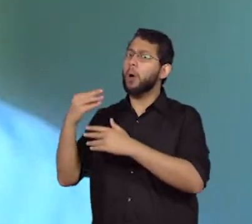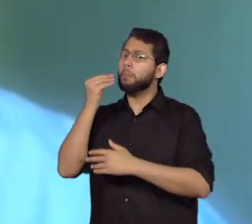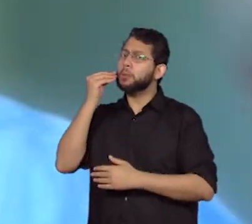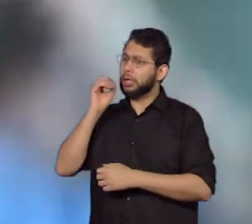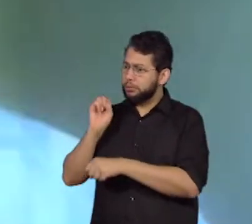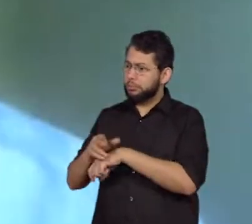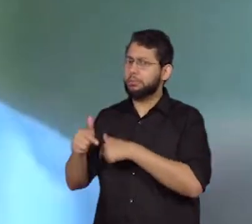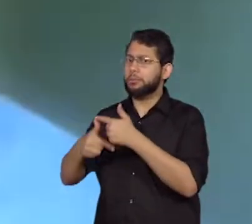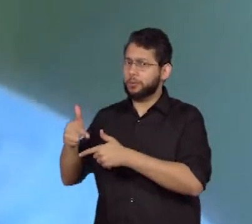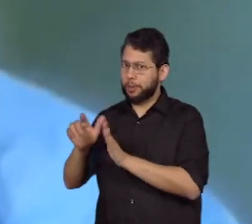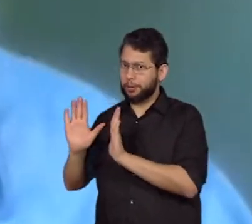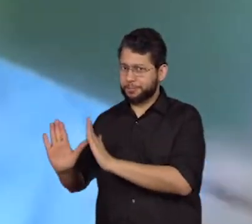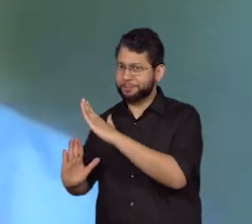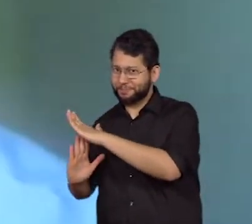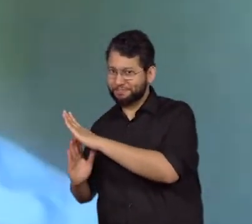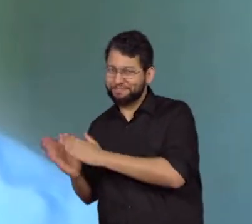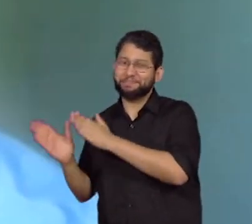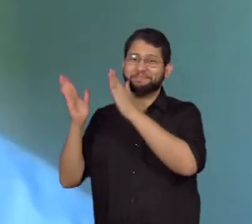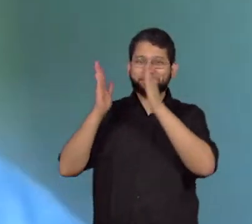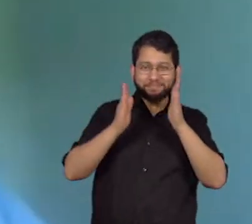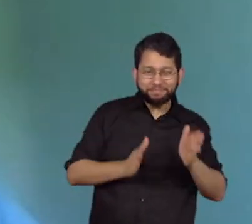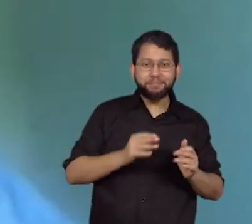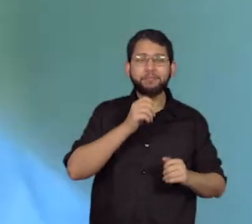de carreira. Bom, voltando aqui ao tema.